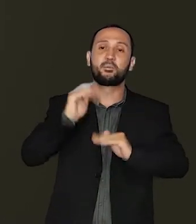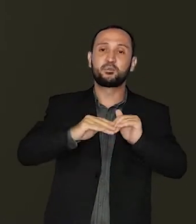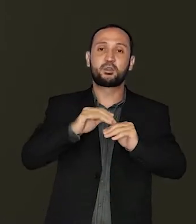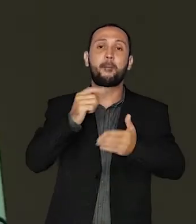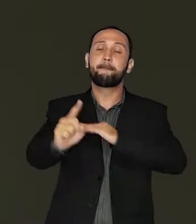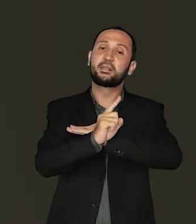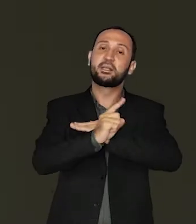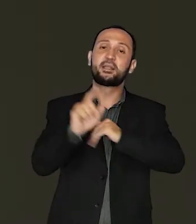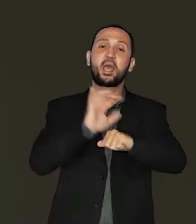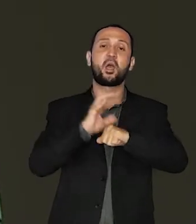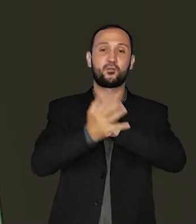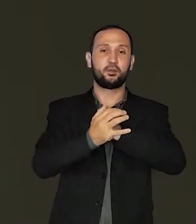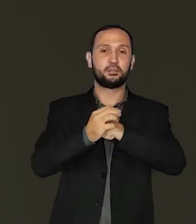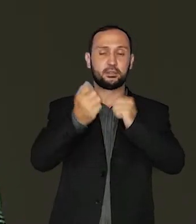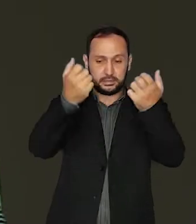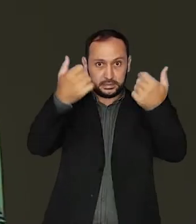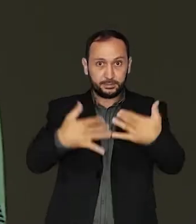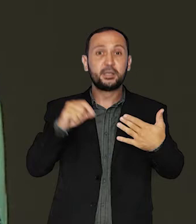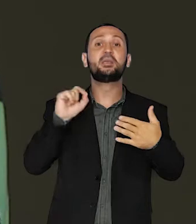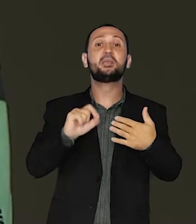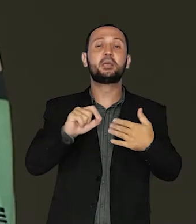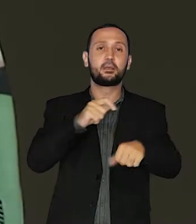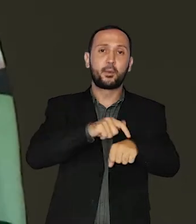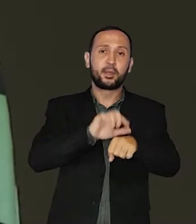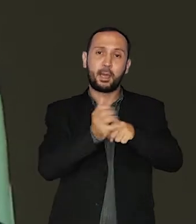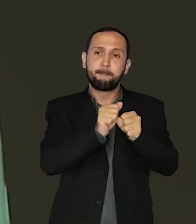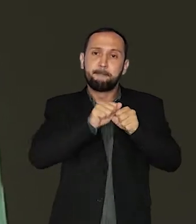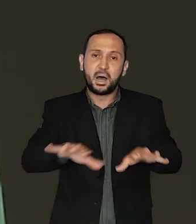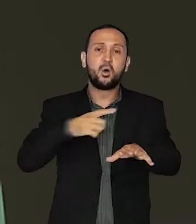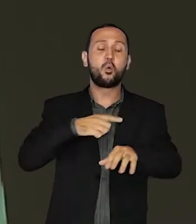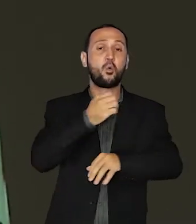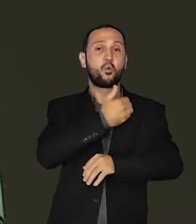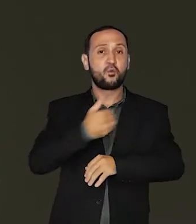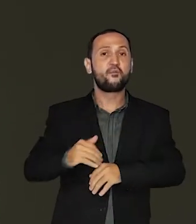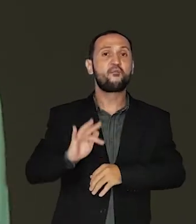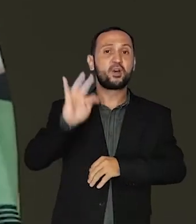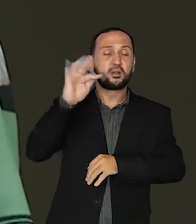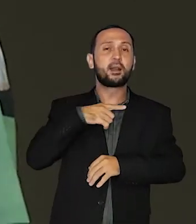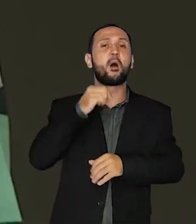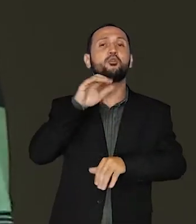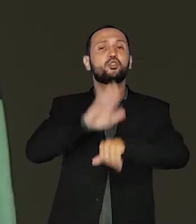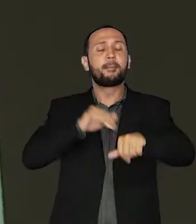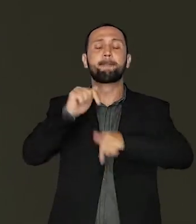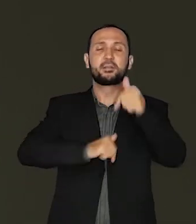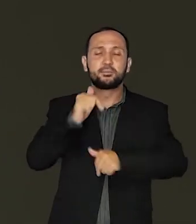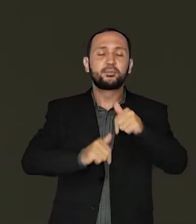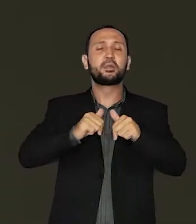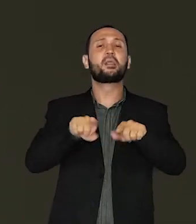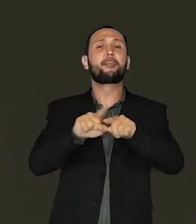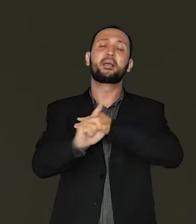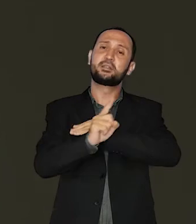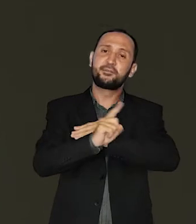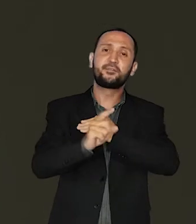Covid-19. O texto reconhece que, enquanto durar a pandemia, o governo federal contrate pessoal, obras e serviços de